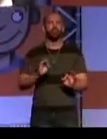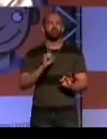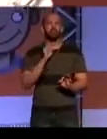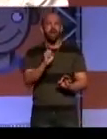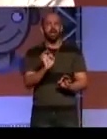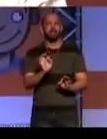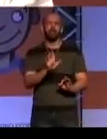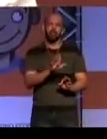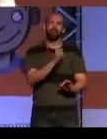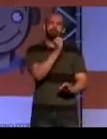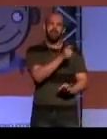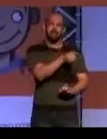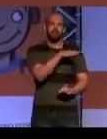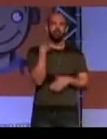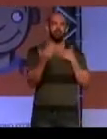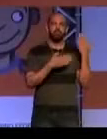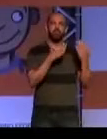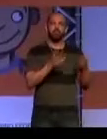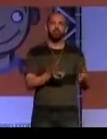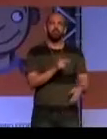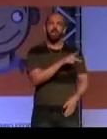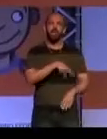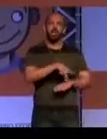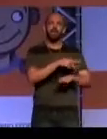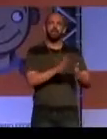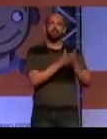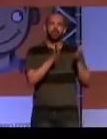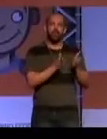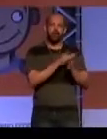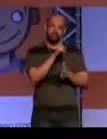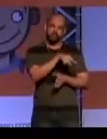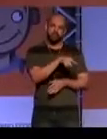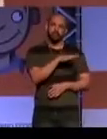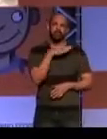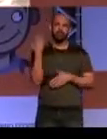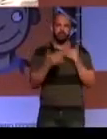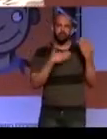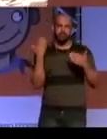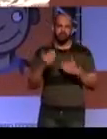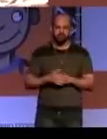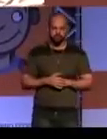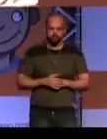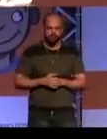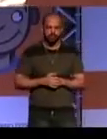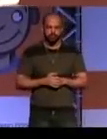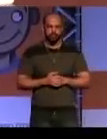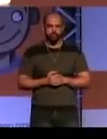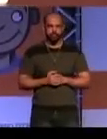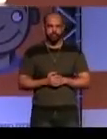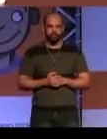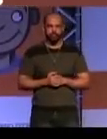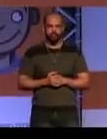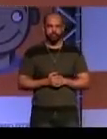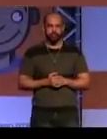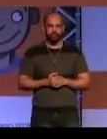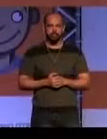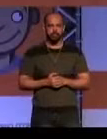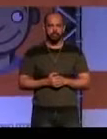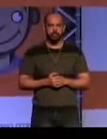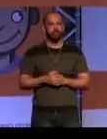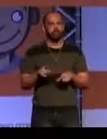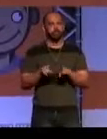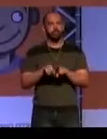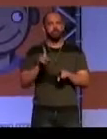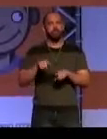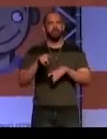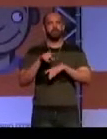sim países pobres, em crianças subnutridas, aí mata. E também que tem, é uma doença